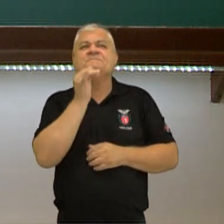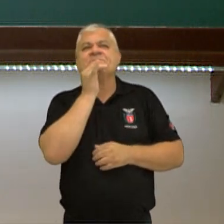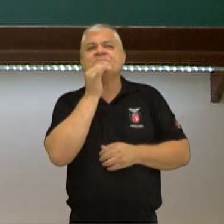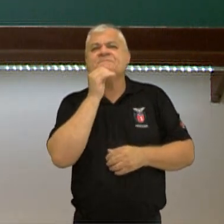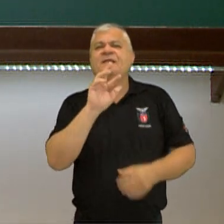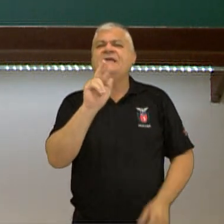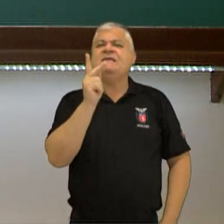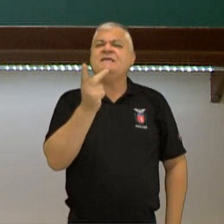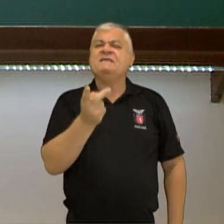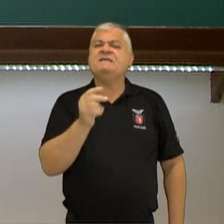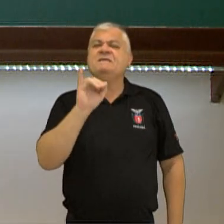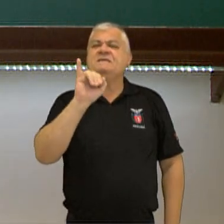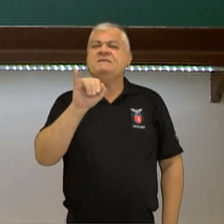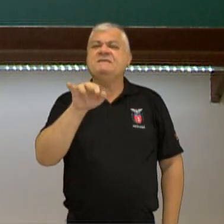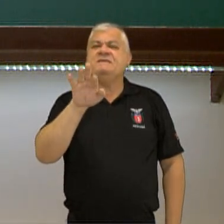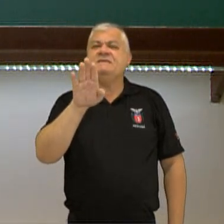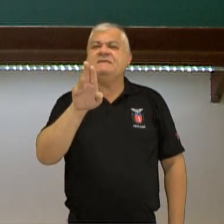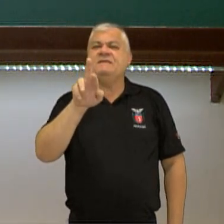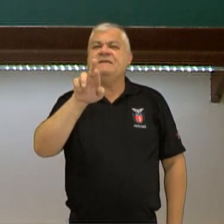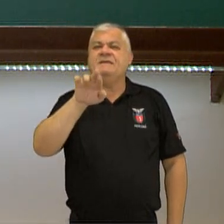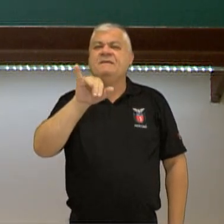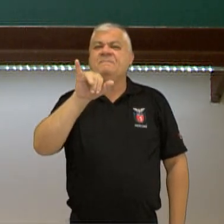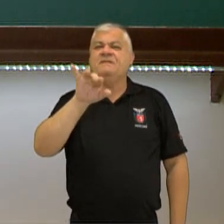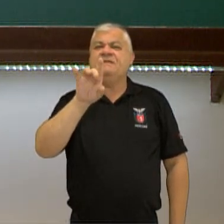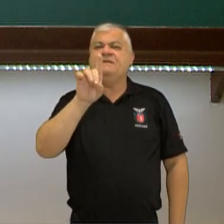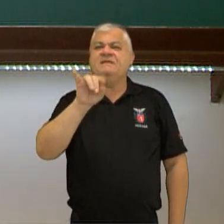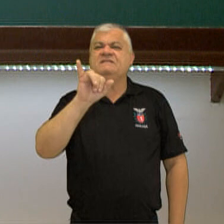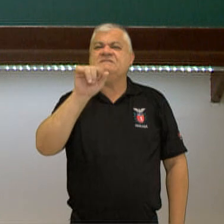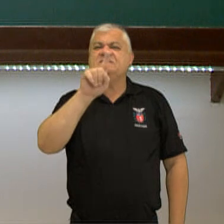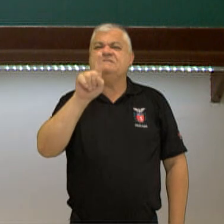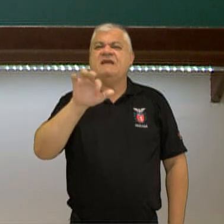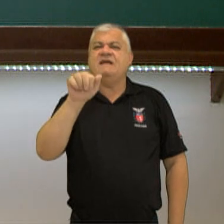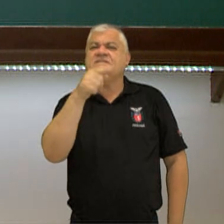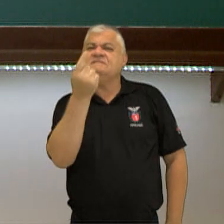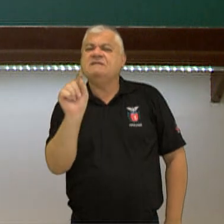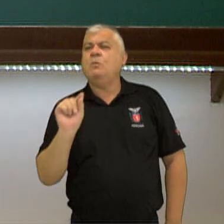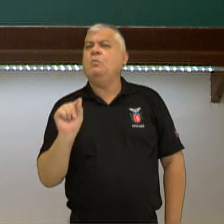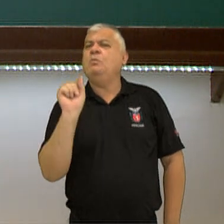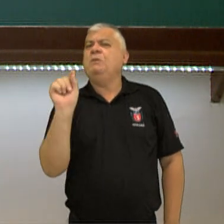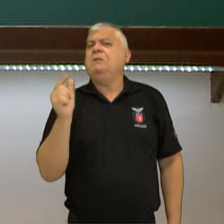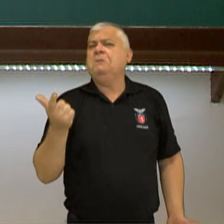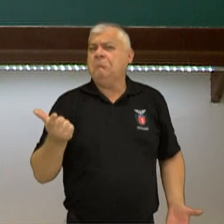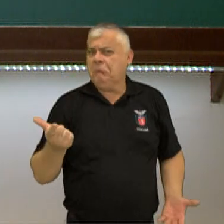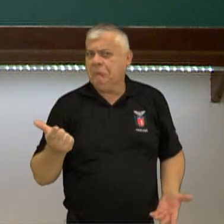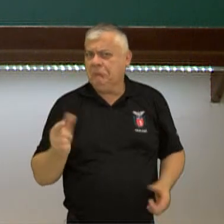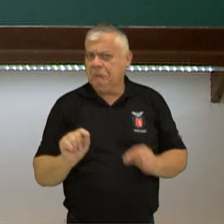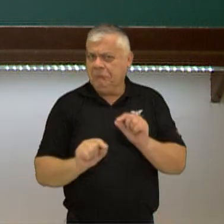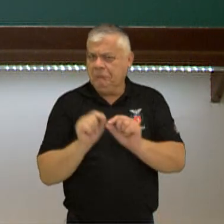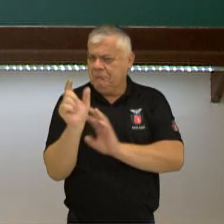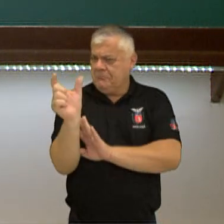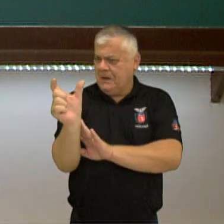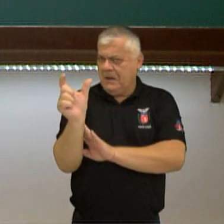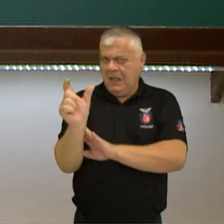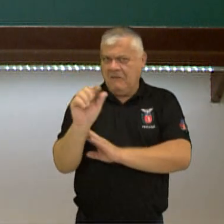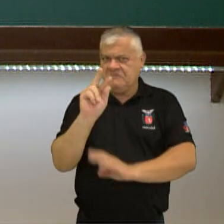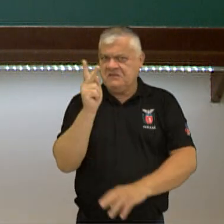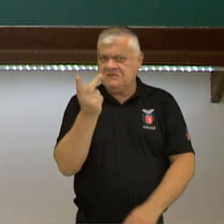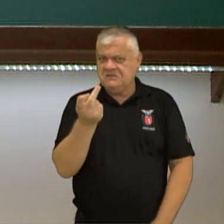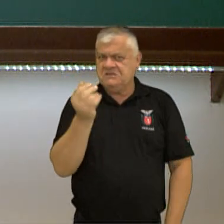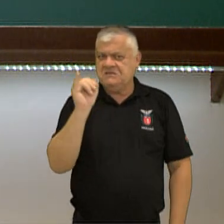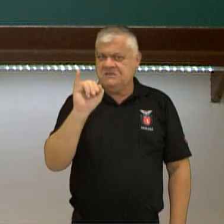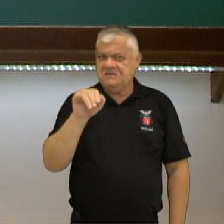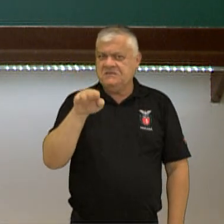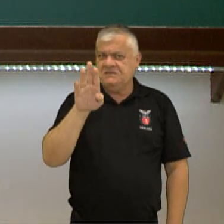o que vem a ser a hibridização? Veja, é uma propriedade, é um fenômeno que os elementos